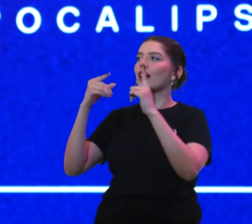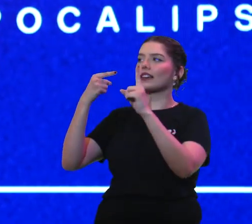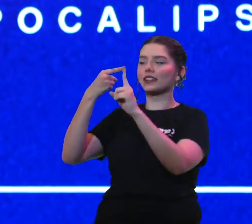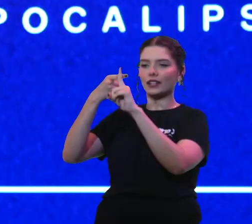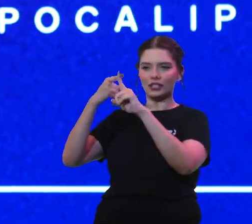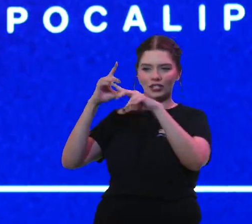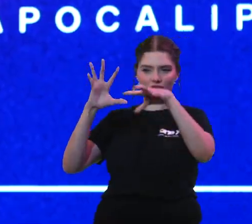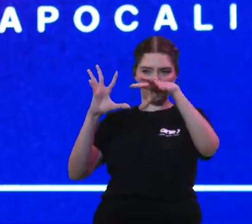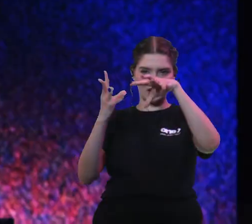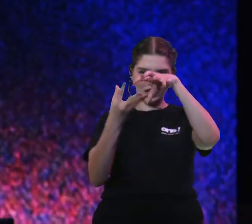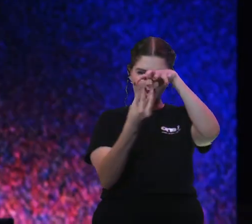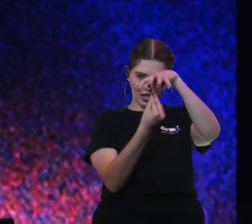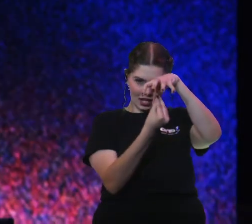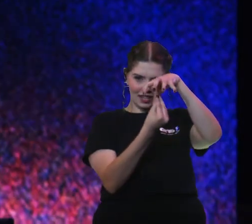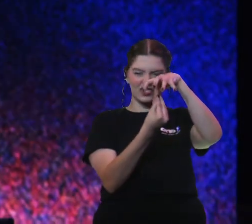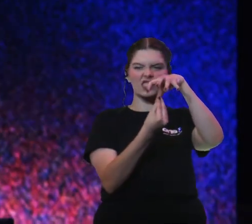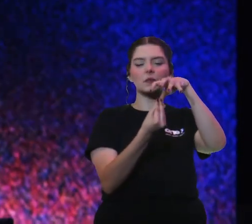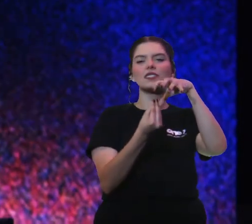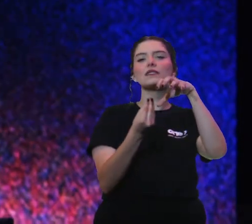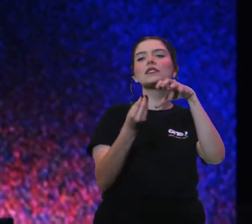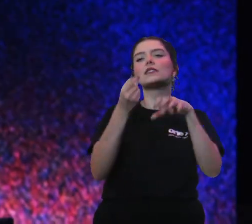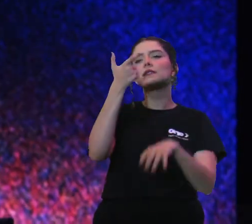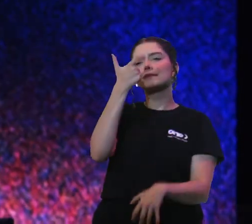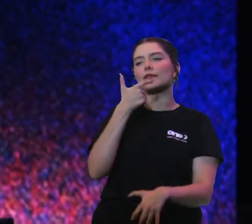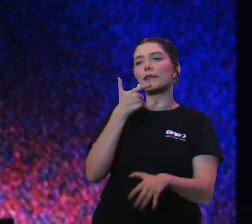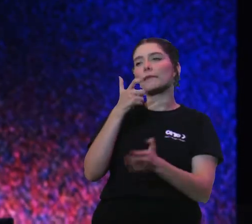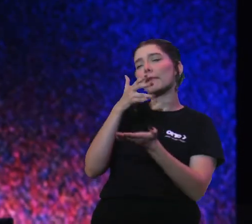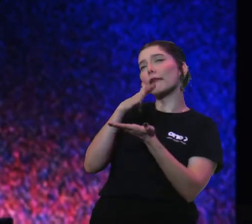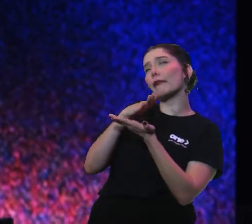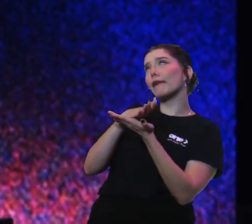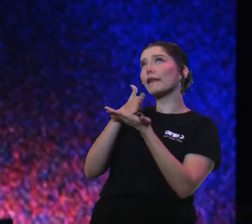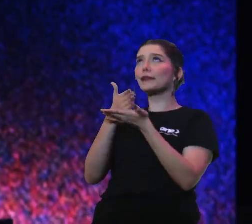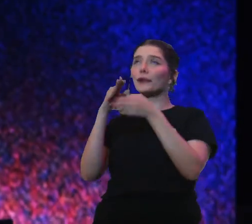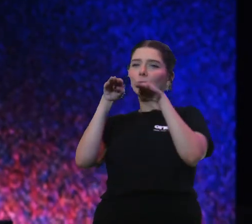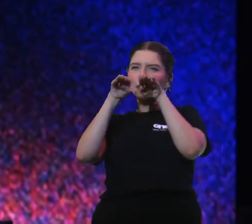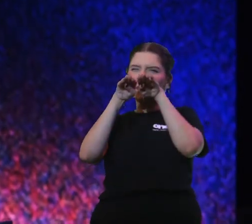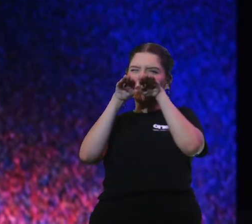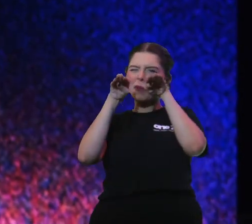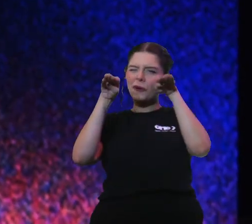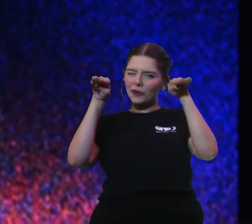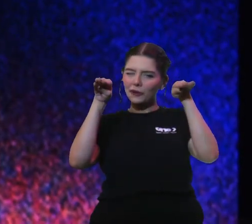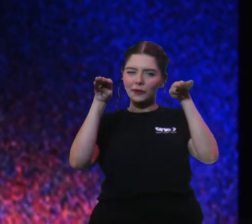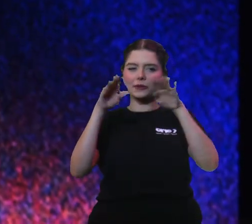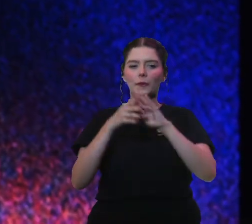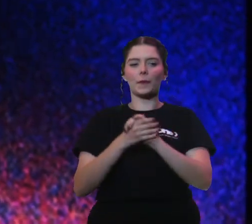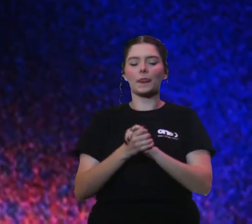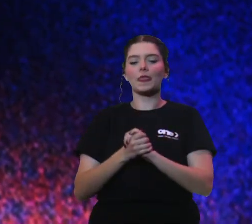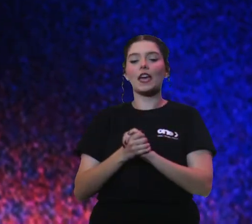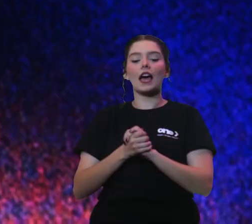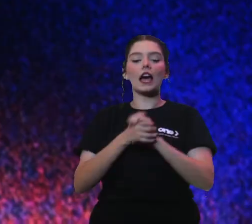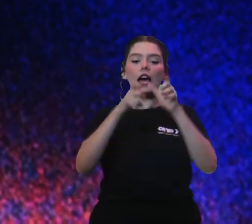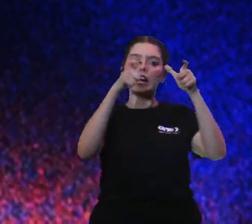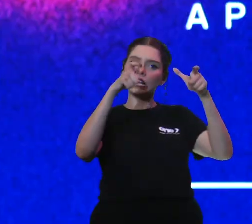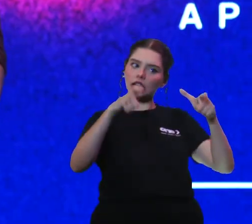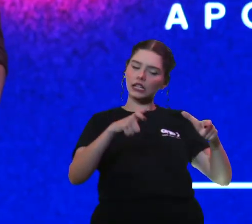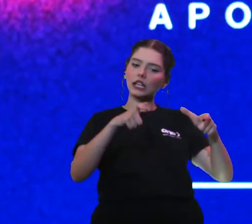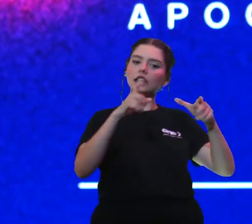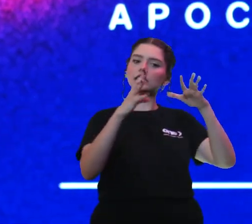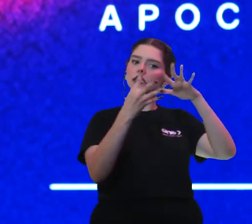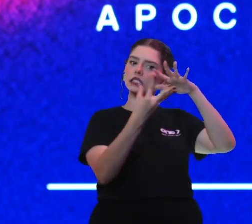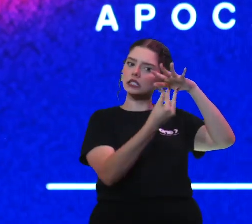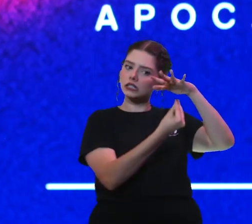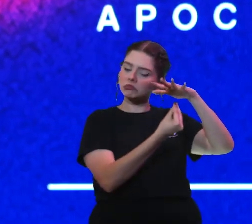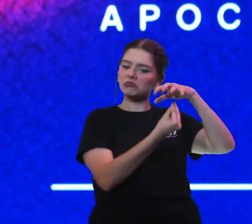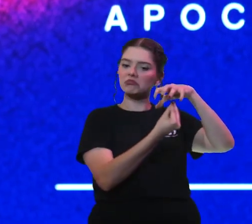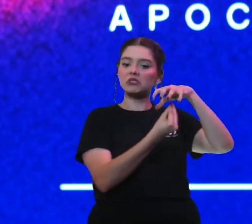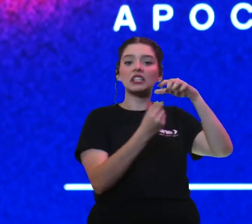ser frio ou quente, na questão da mornidão ali, na verdade o que ele estava trazendo era aquela cidade estava numa região que